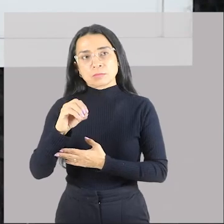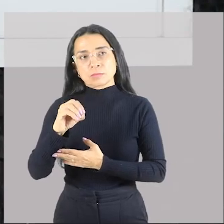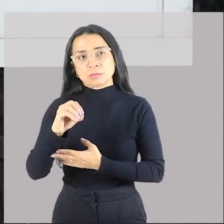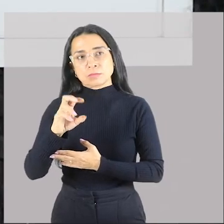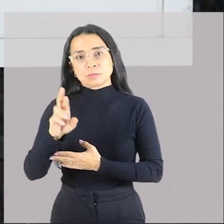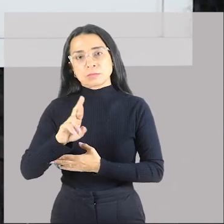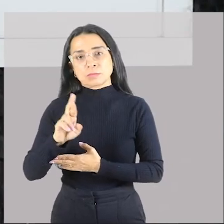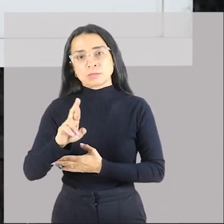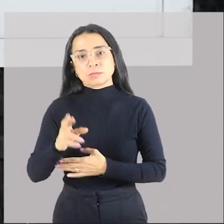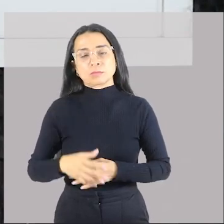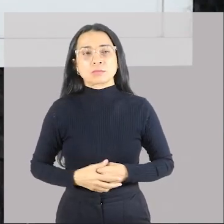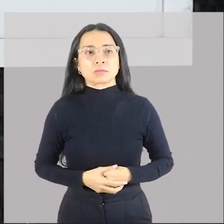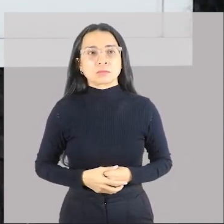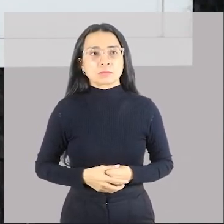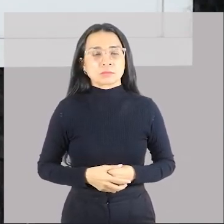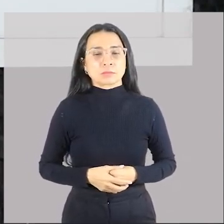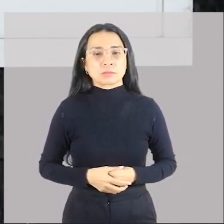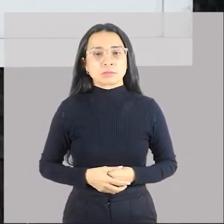R$110.